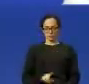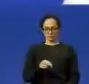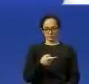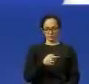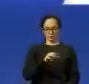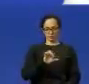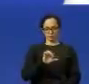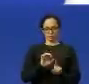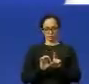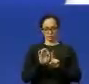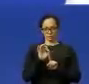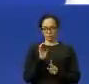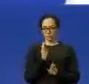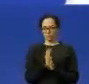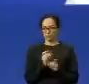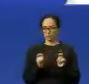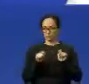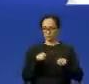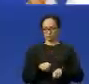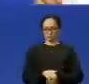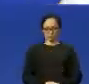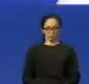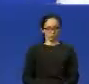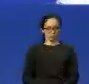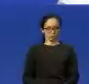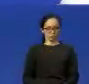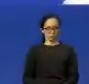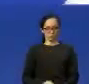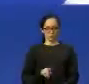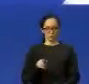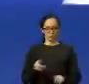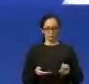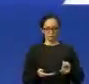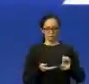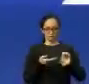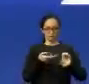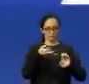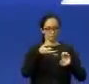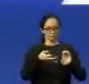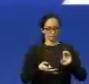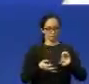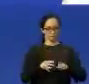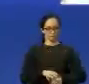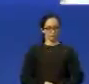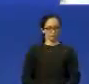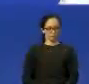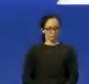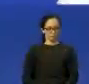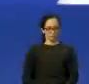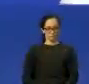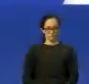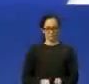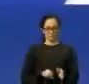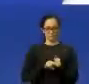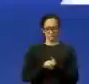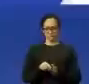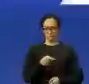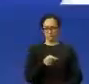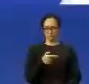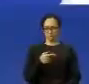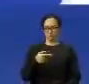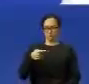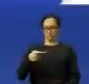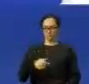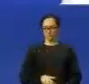19 graus Celsius, chegando então para a questão 170, alternativa E, como resposta. Na questão